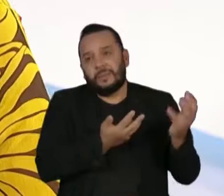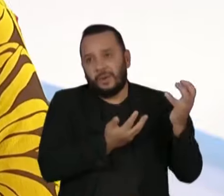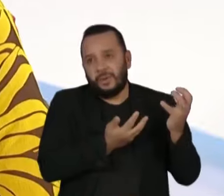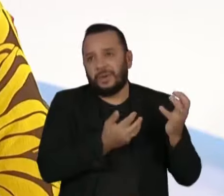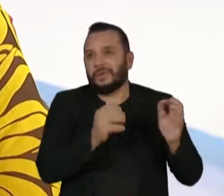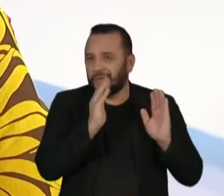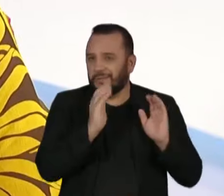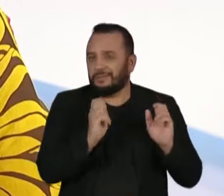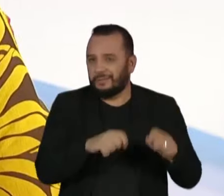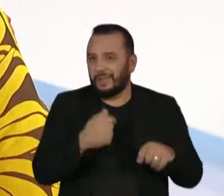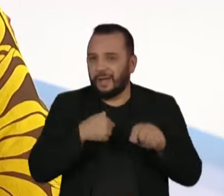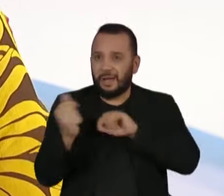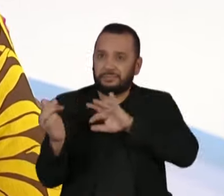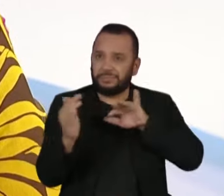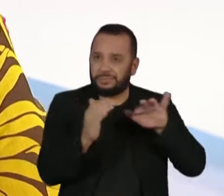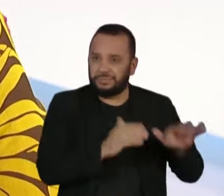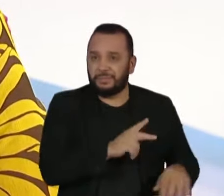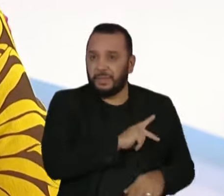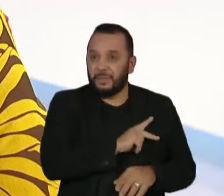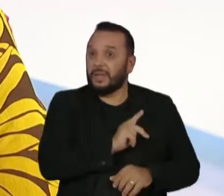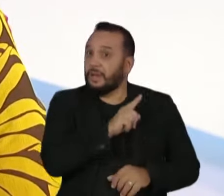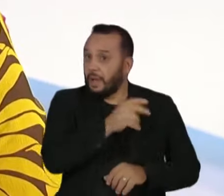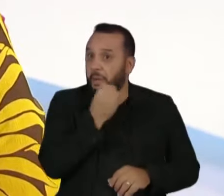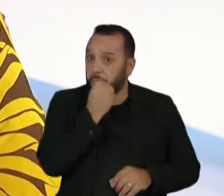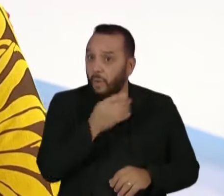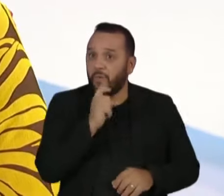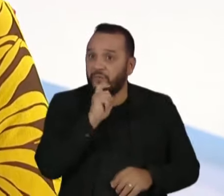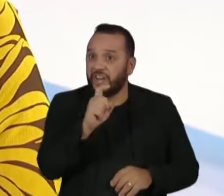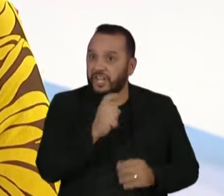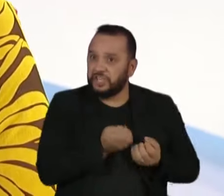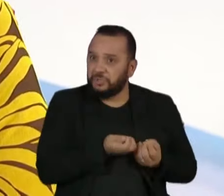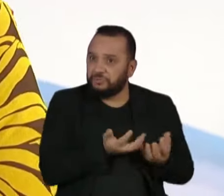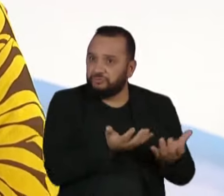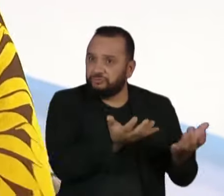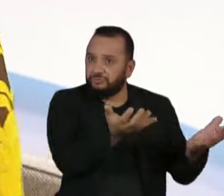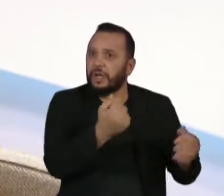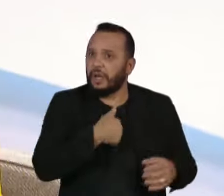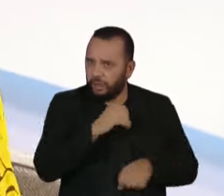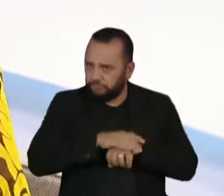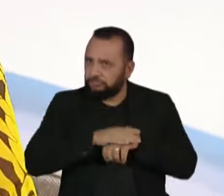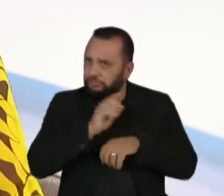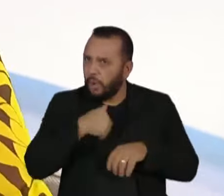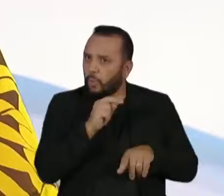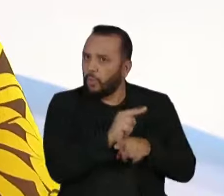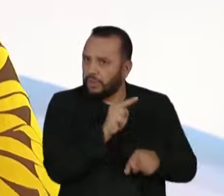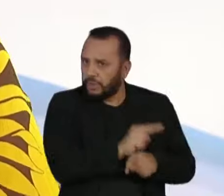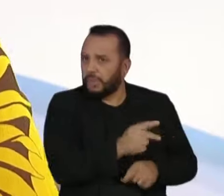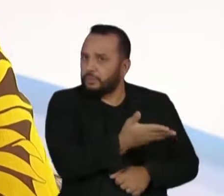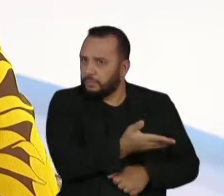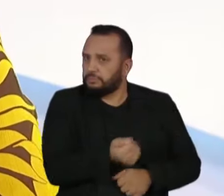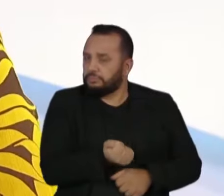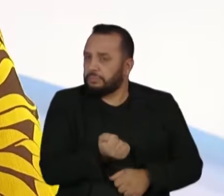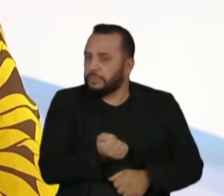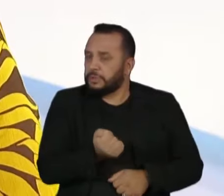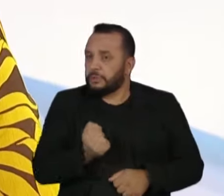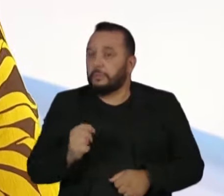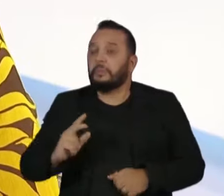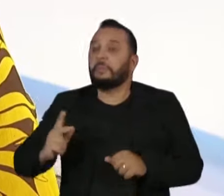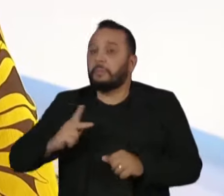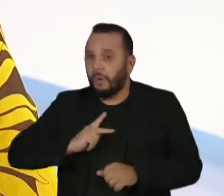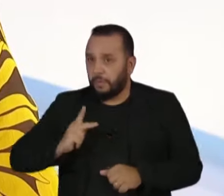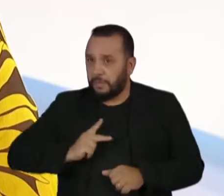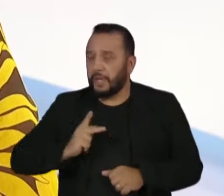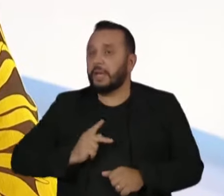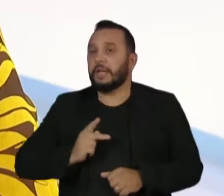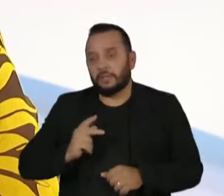Palmeiras. Aliás, que o gramado está muito bom, está excelente, que eu estou cuidando do gramado para o Palmeiras jogar. E aí